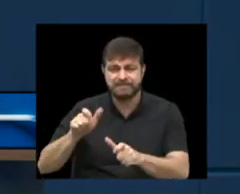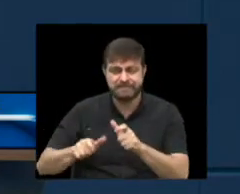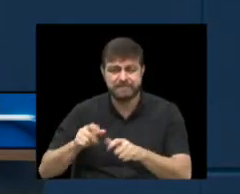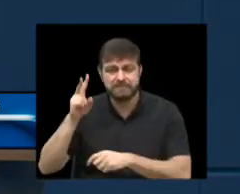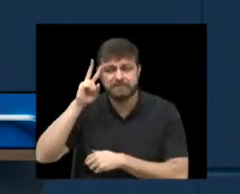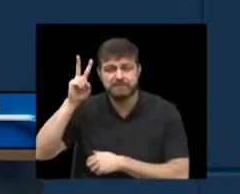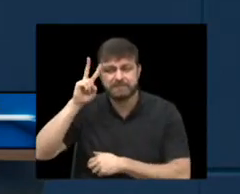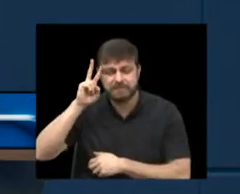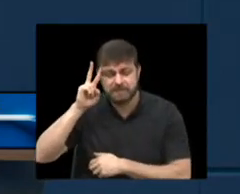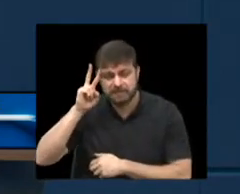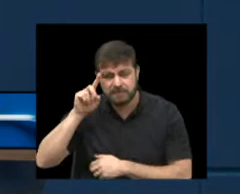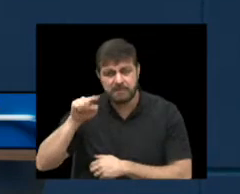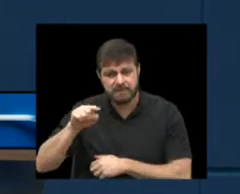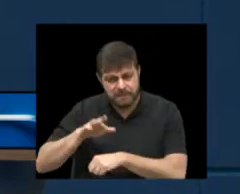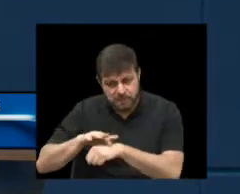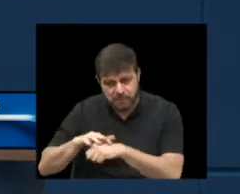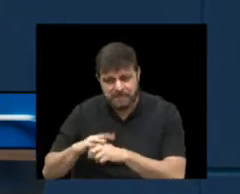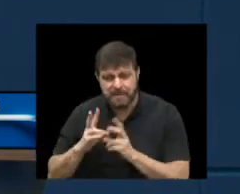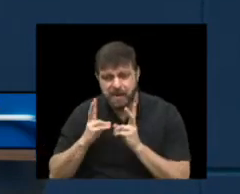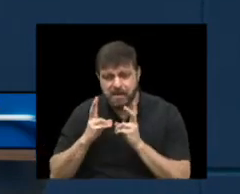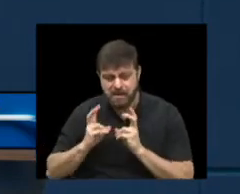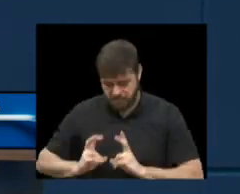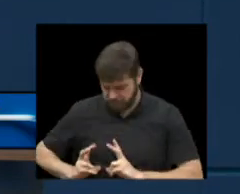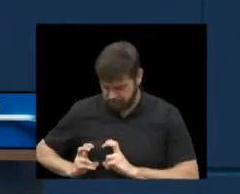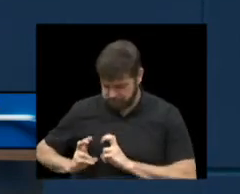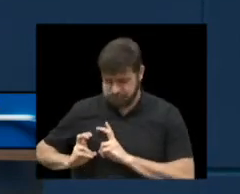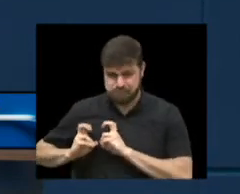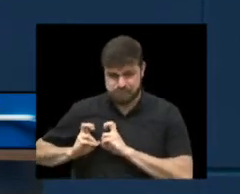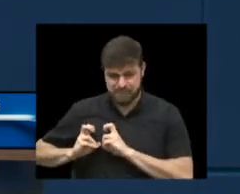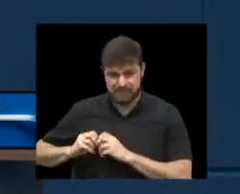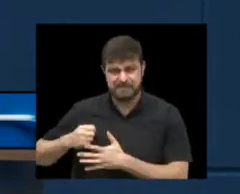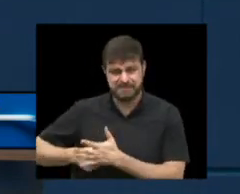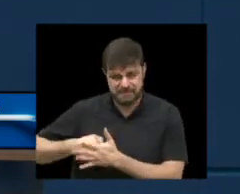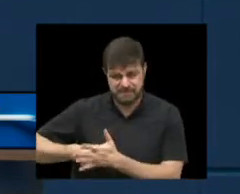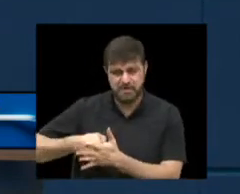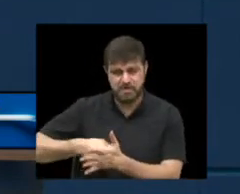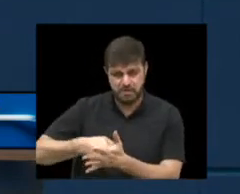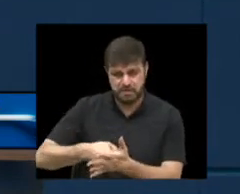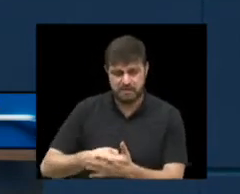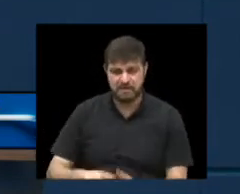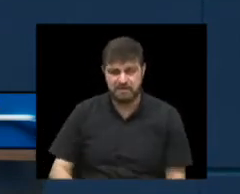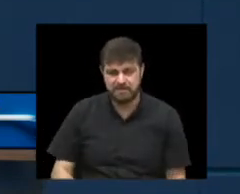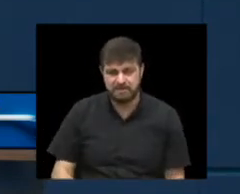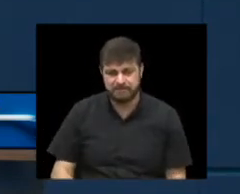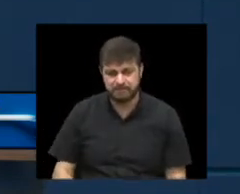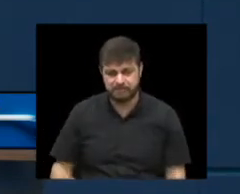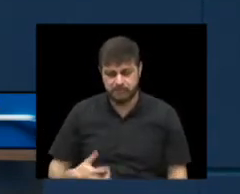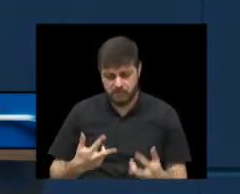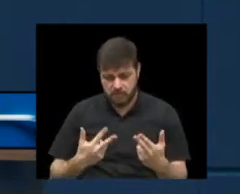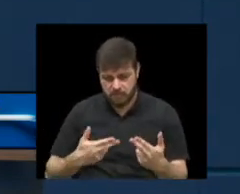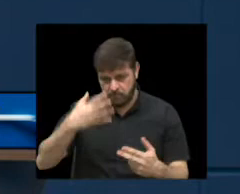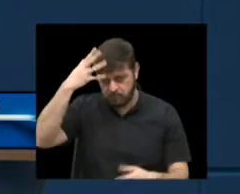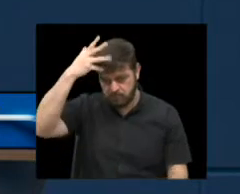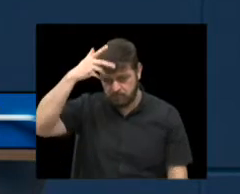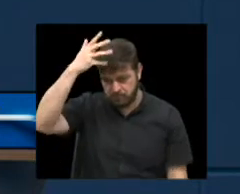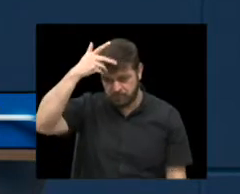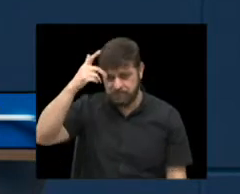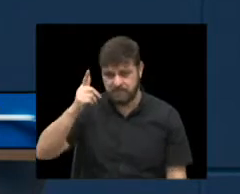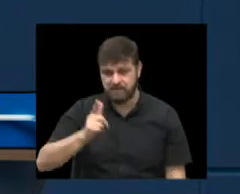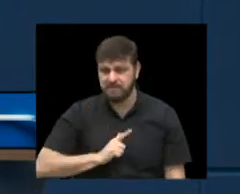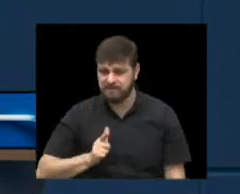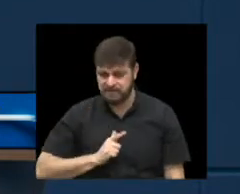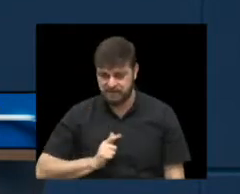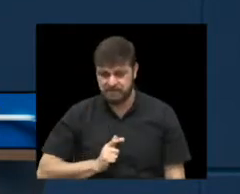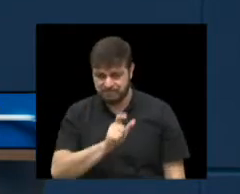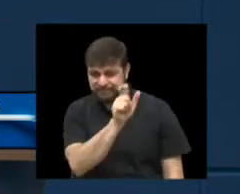e que lutaram muito pela vida. E como o nobre vereador Rodrigo da Farmadic, ele tem um caso